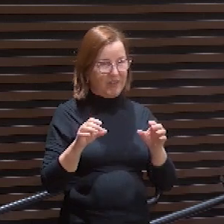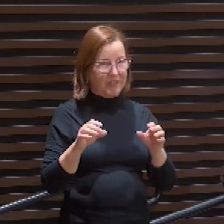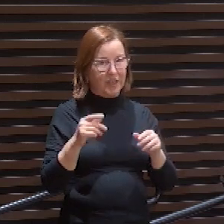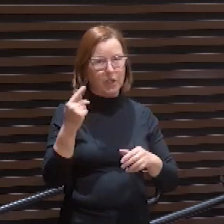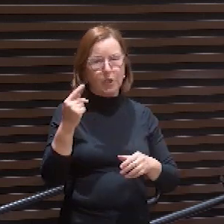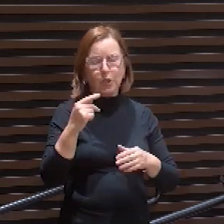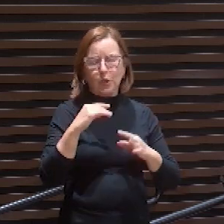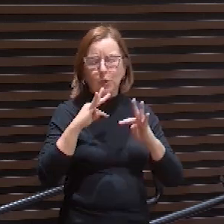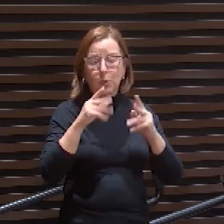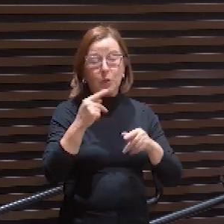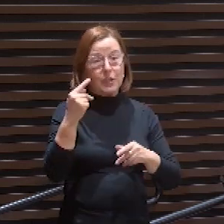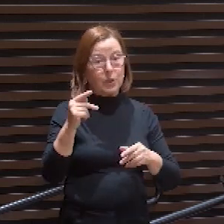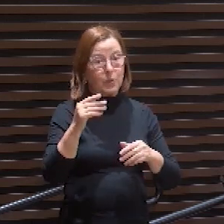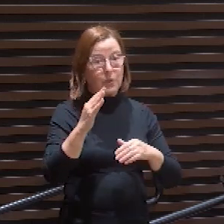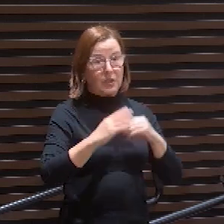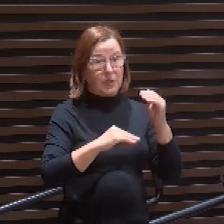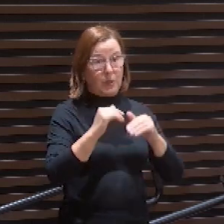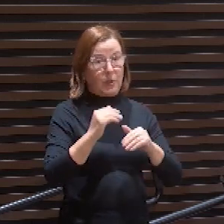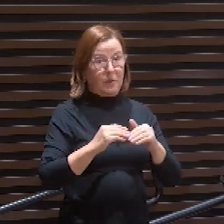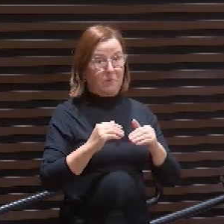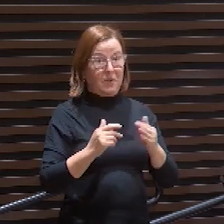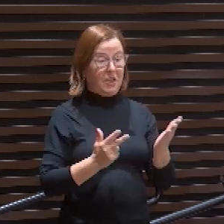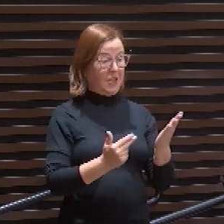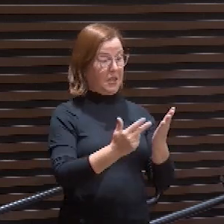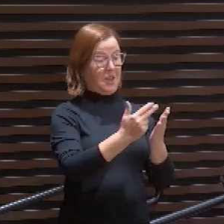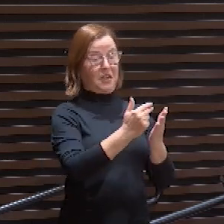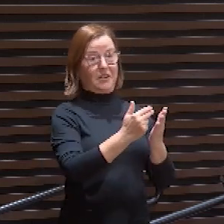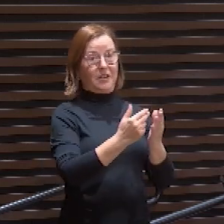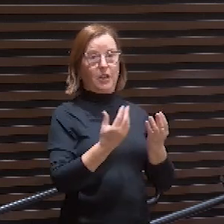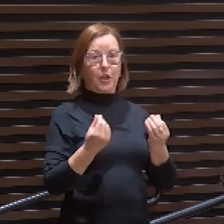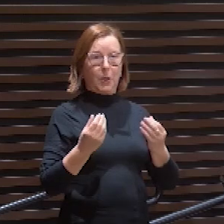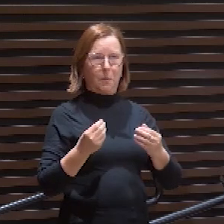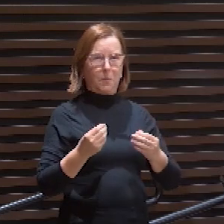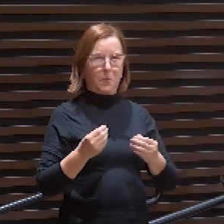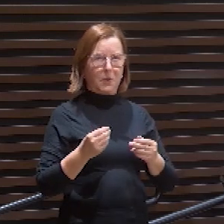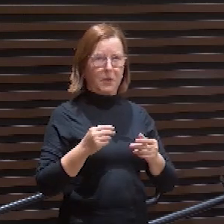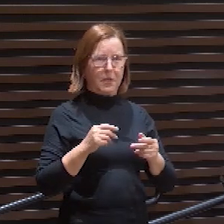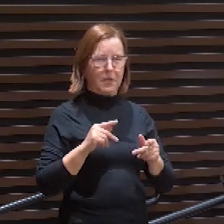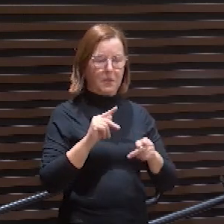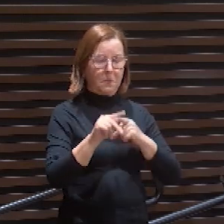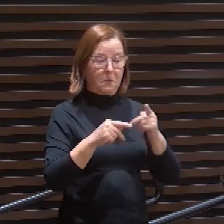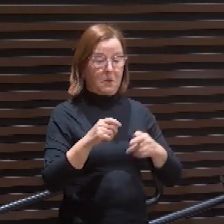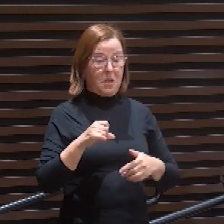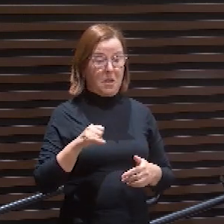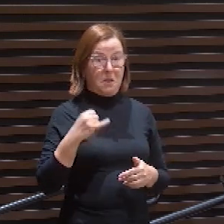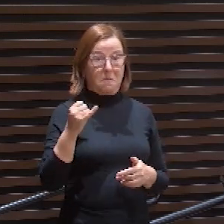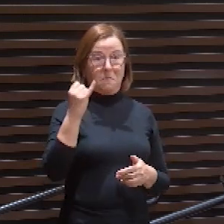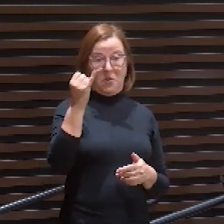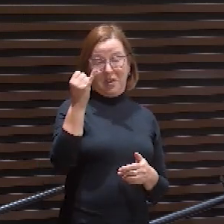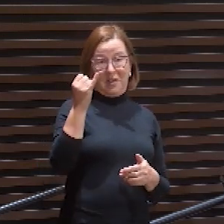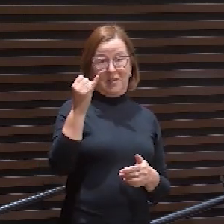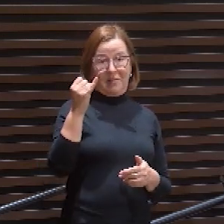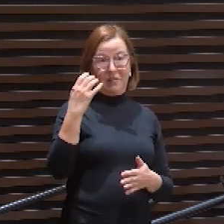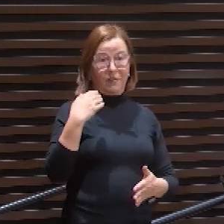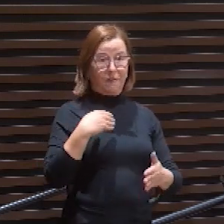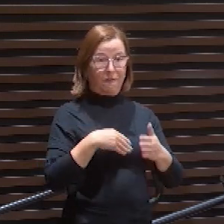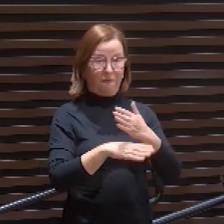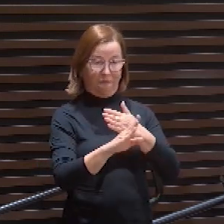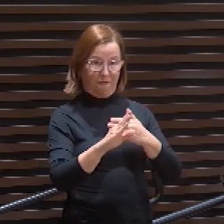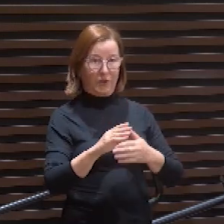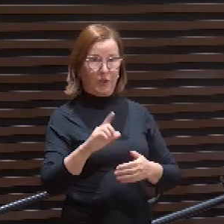Muita gente importante e influente chegou ao local no dia e